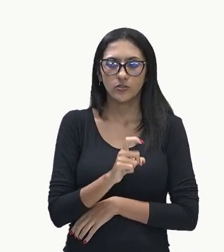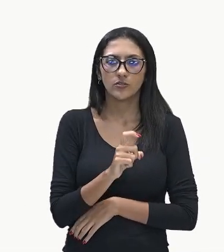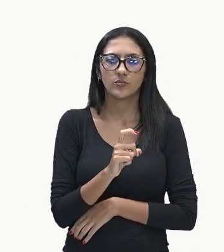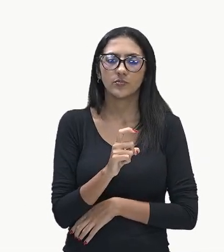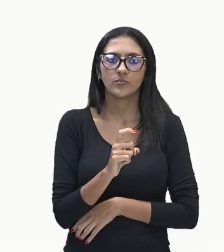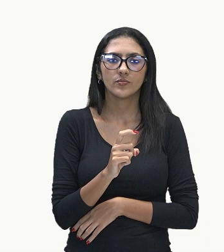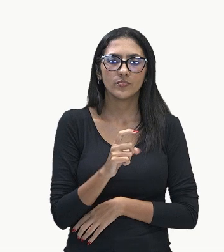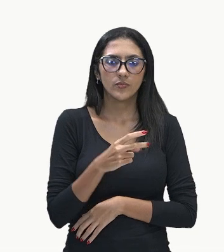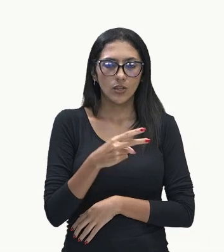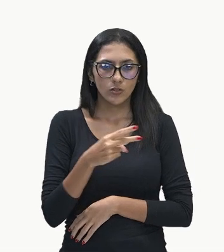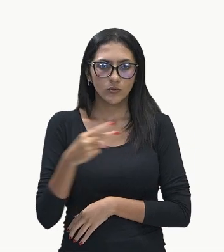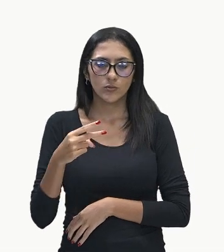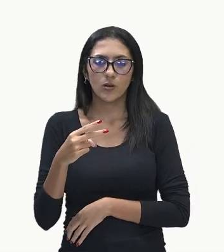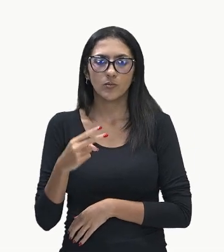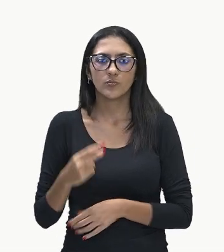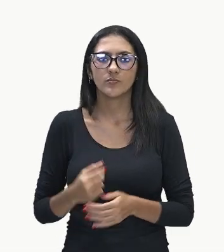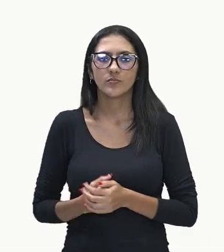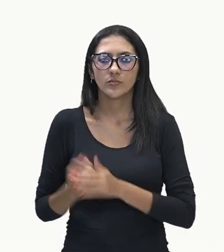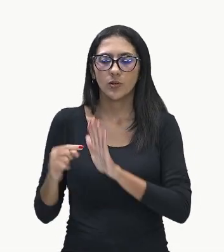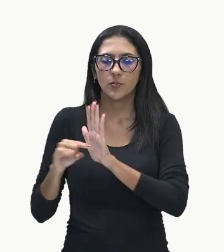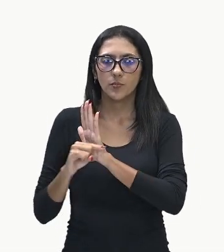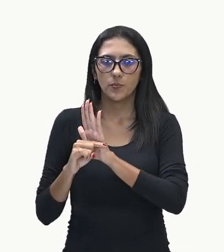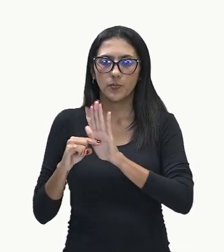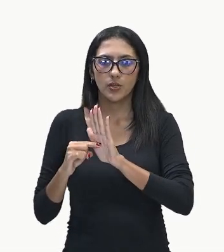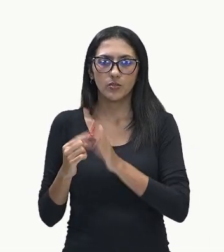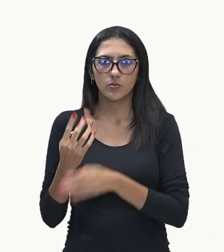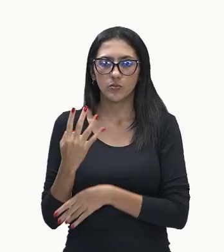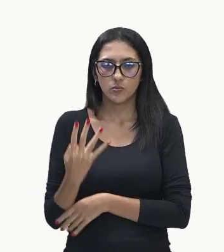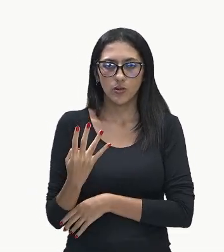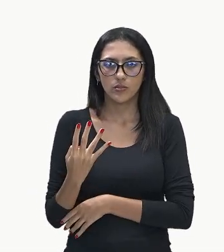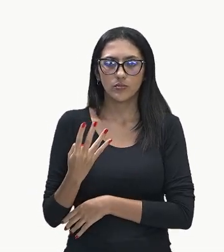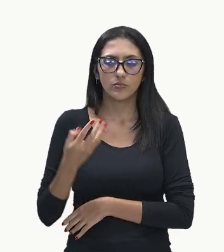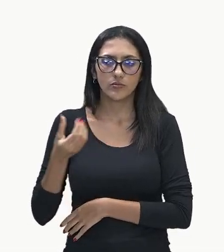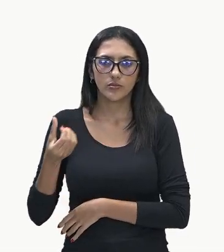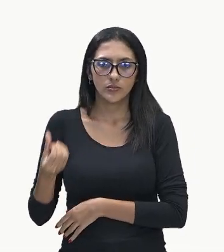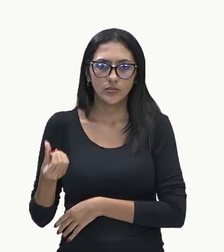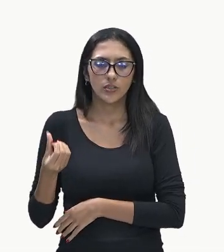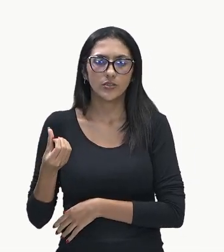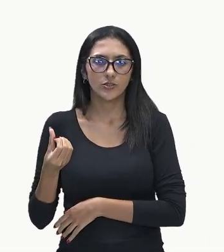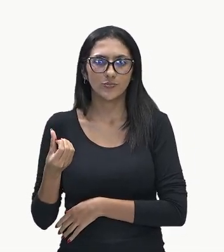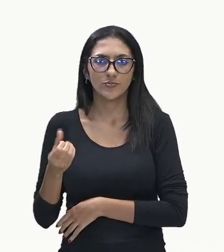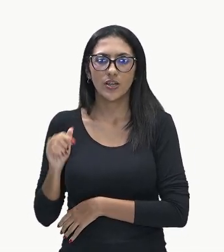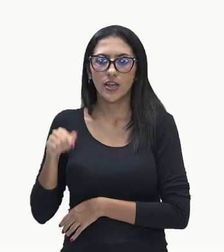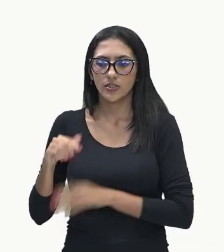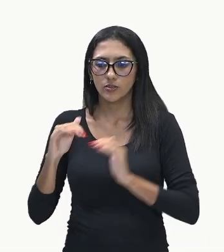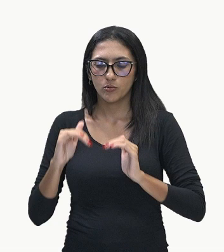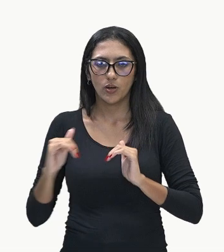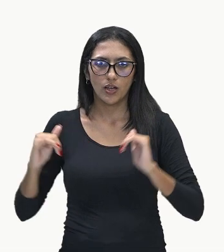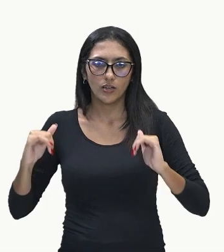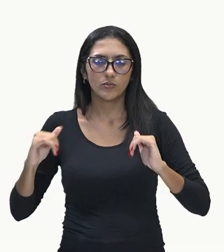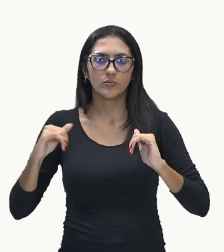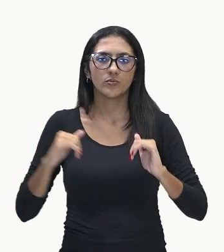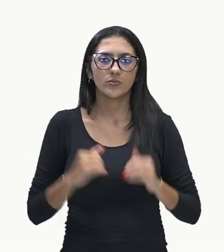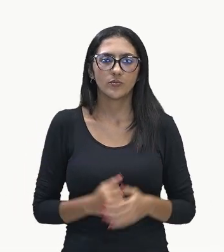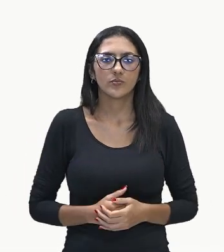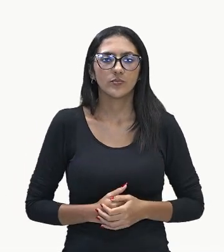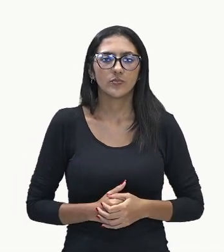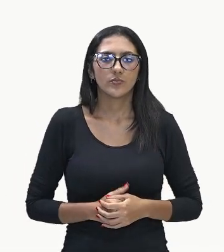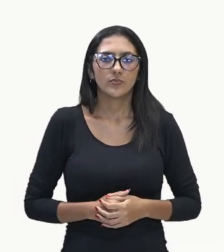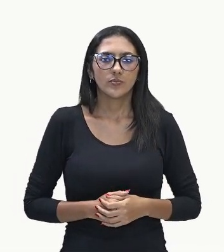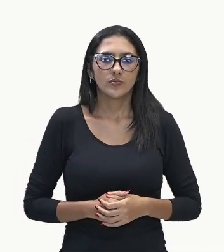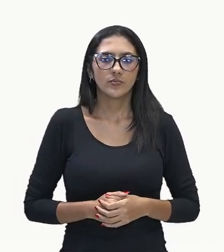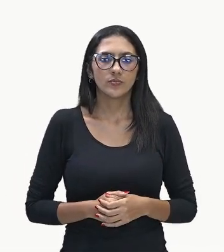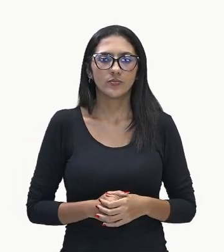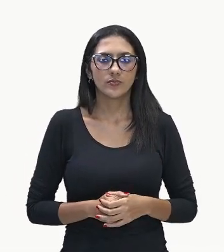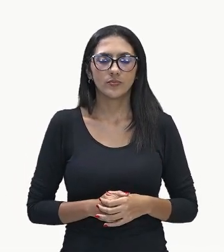possuem incógnita. Menos 4 e 6 são semelhantes porque não possuem a incógnita. O que é que nós